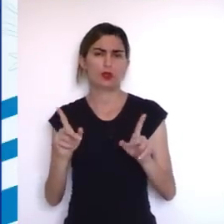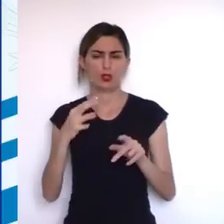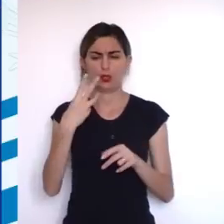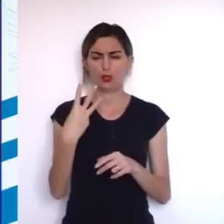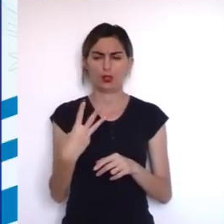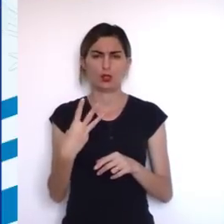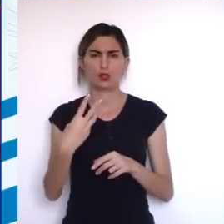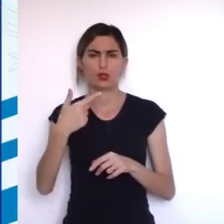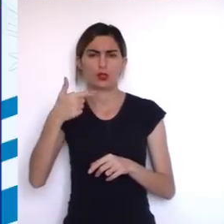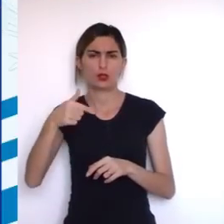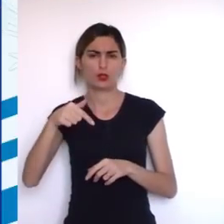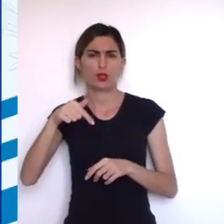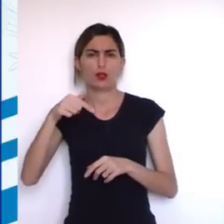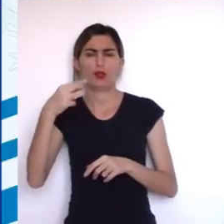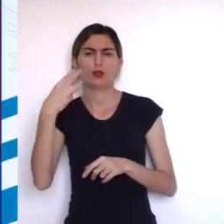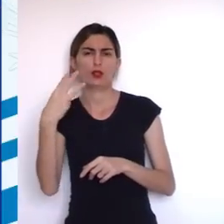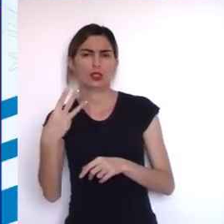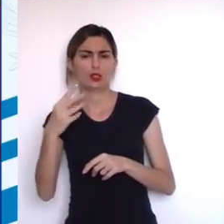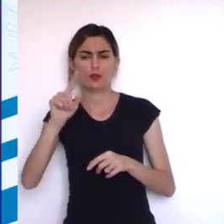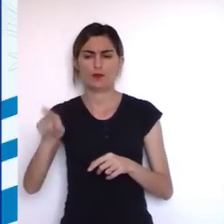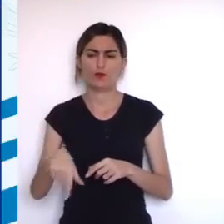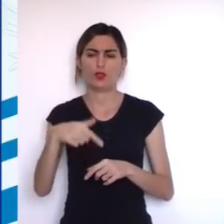diferente,